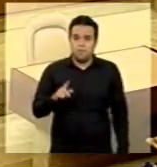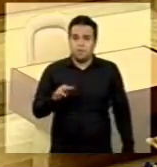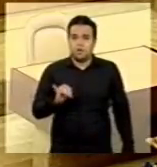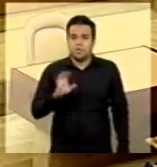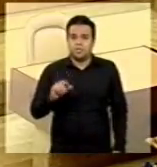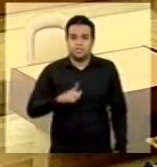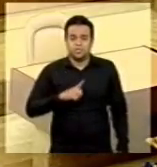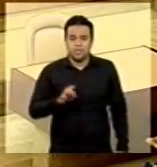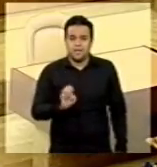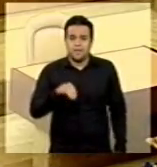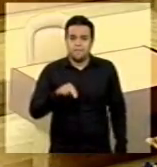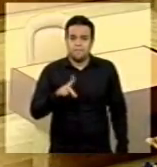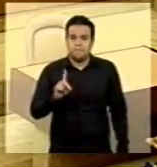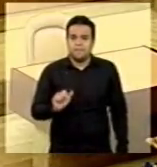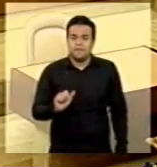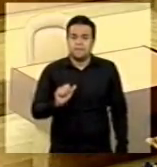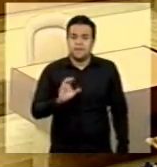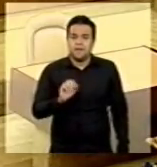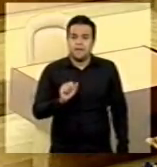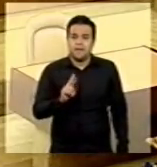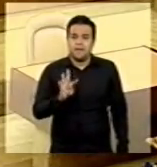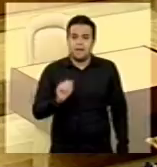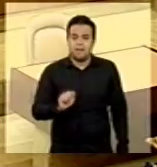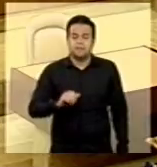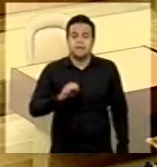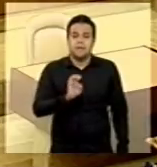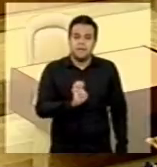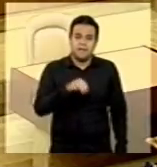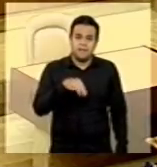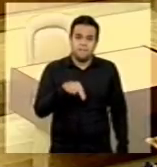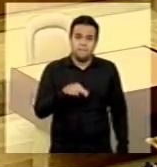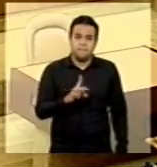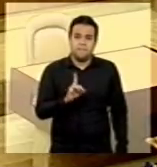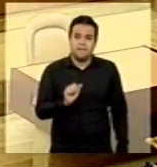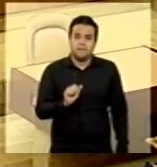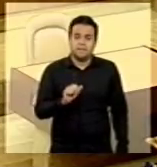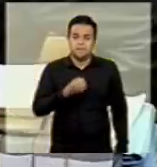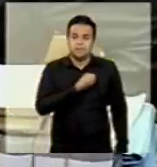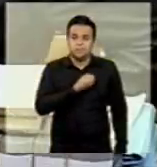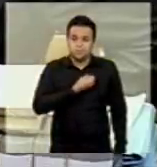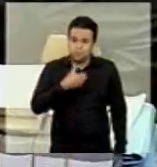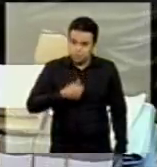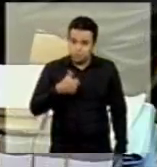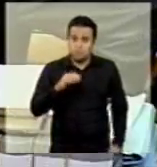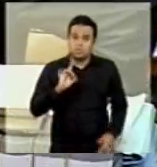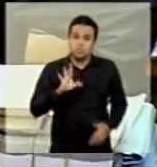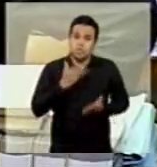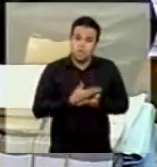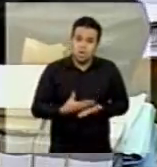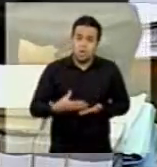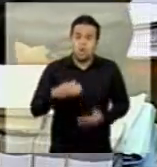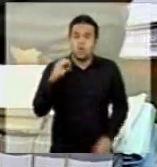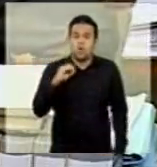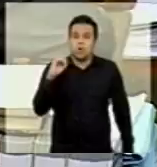à Constituição, a denominada Emenda Constitucional número 1. Somente a partir de outubro de